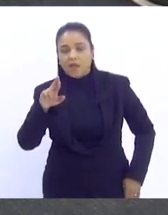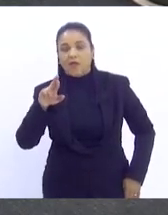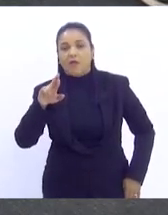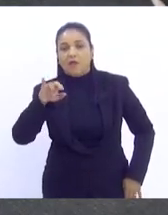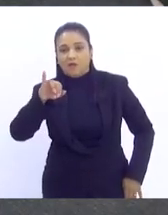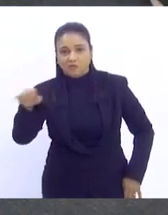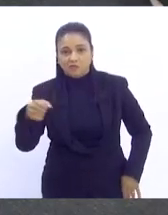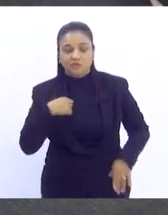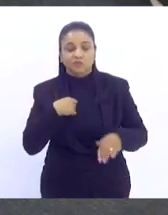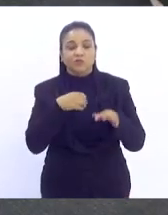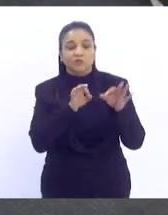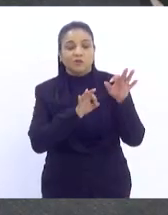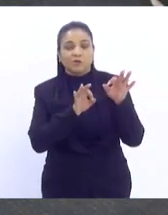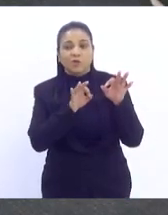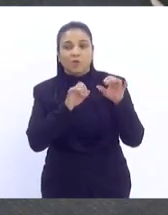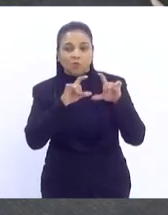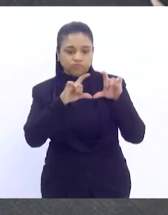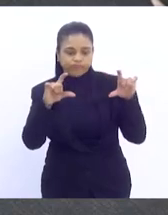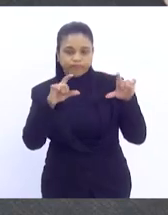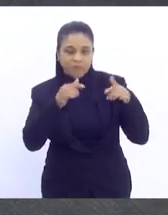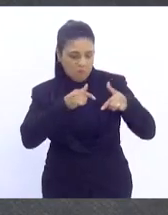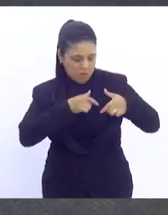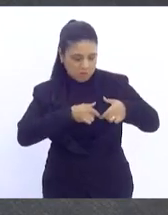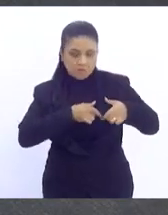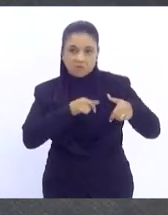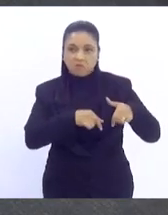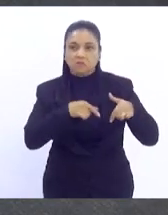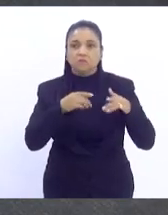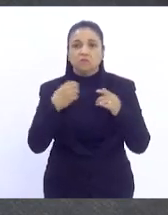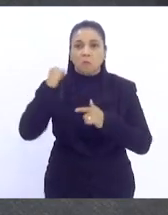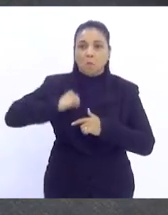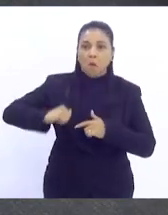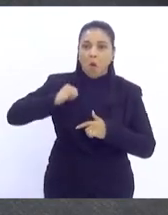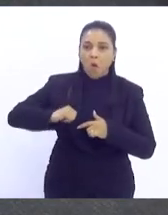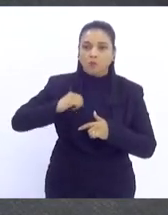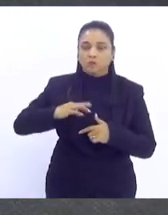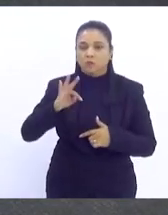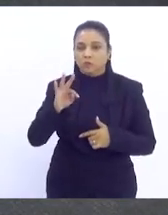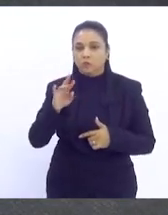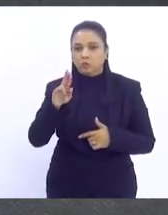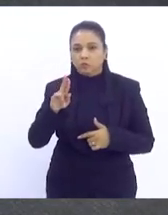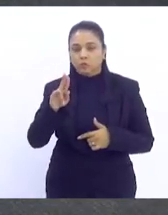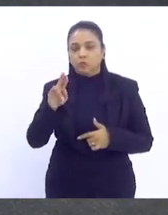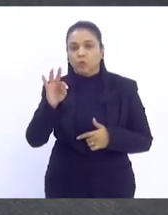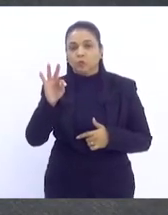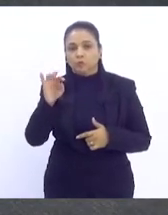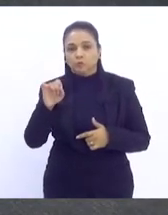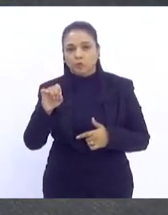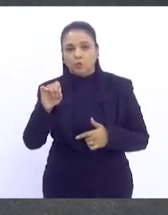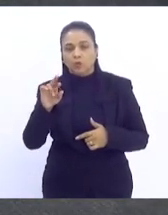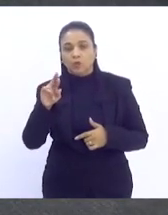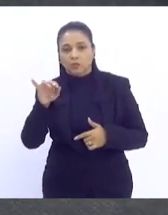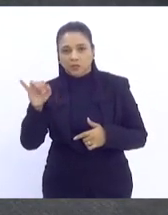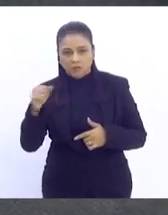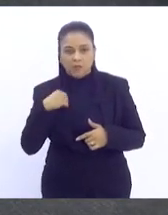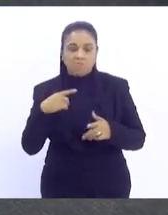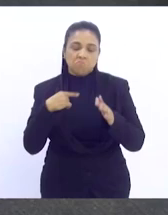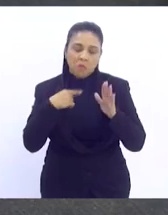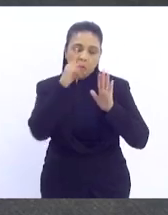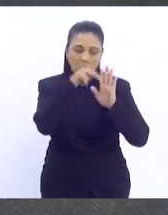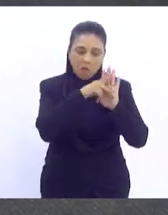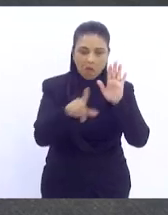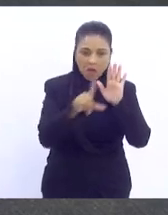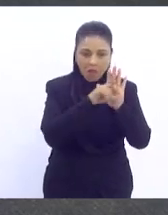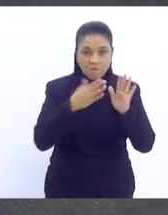reivindica o reajuste imediato de bolsa de tutoria do Cederj através da aprovação do projeto de lei de minha autoria que tramita